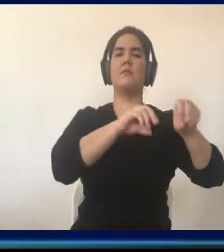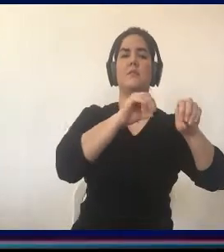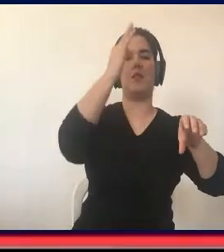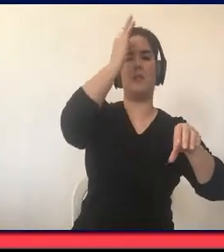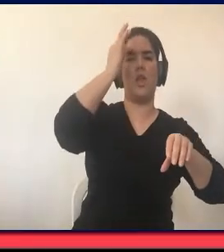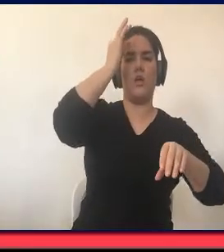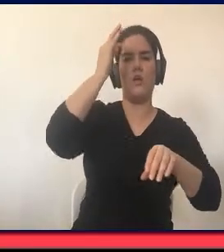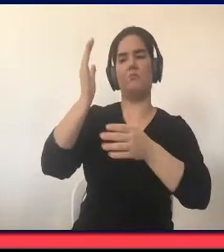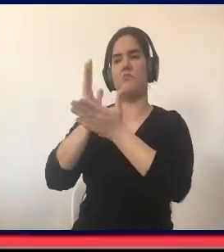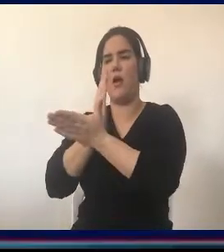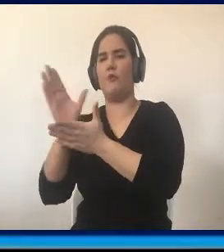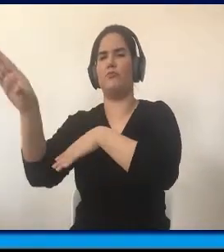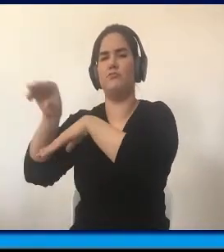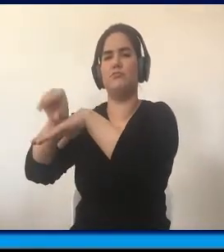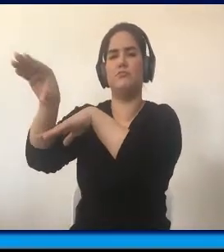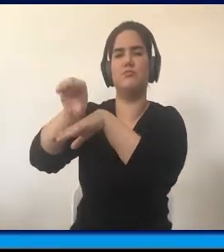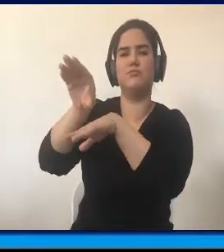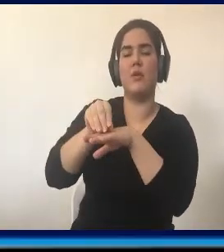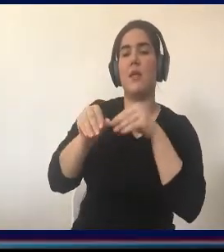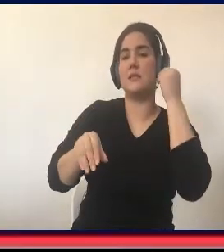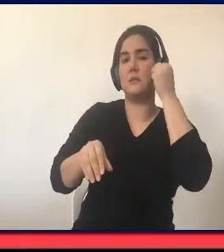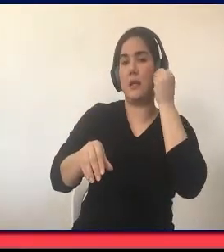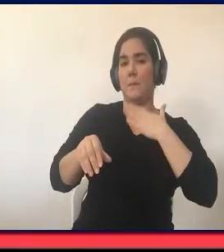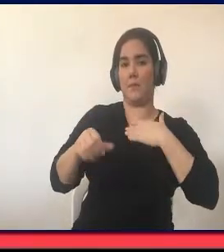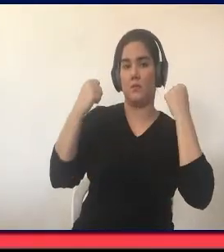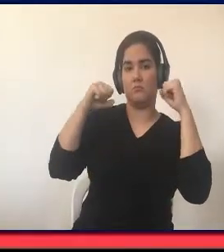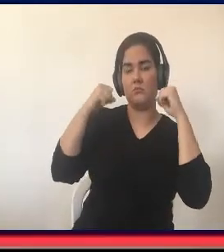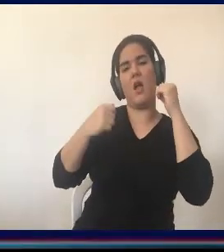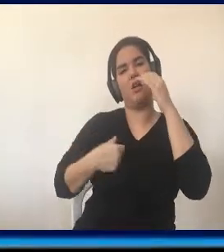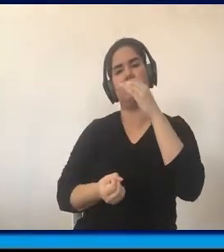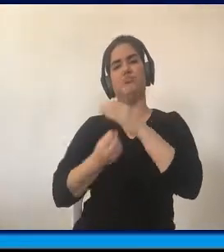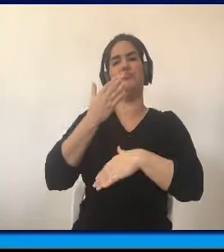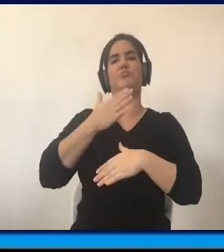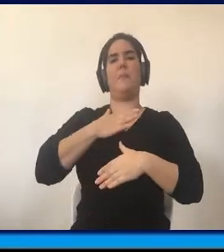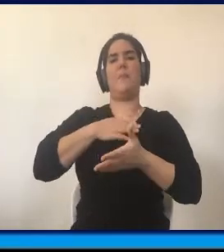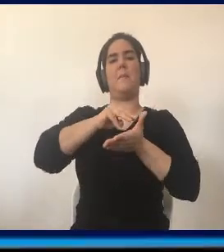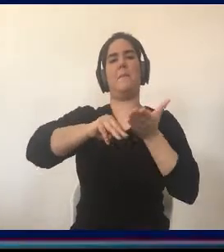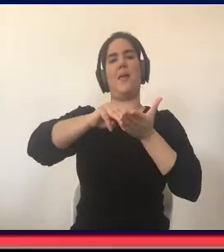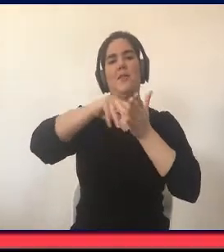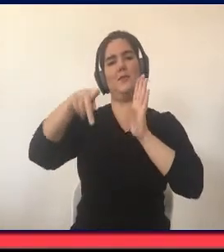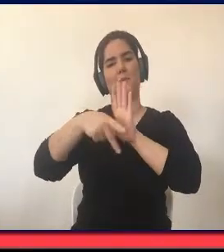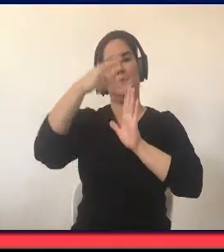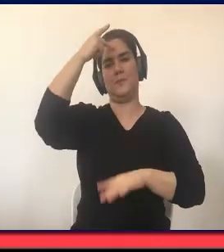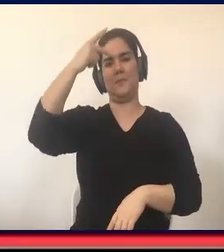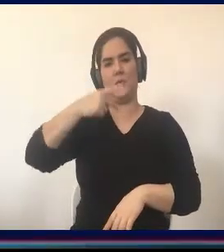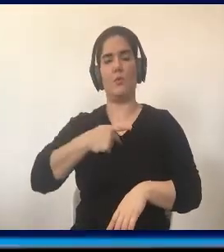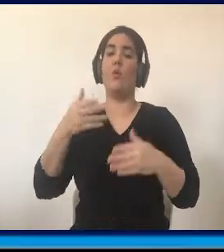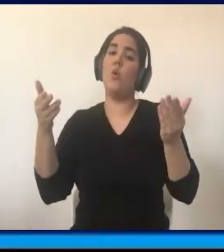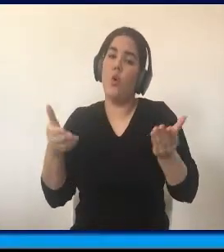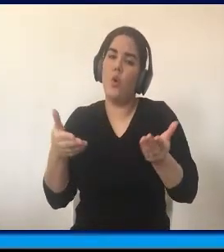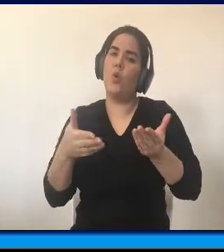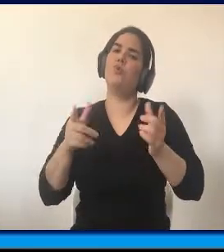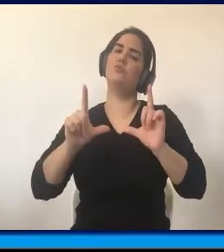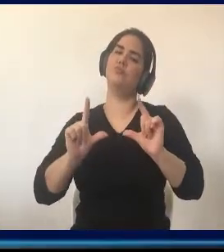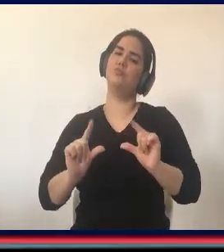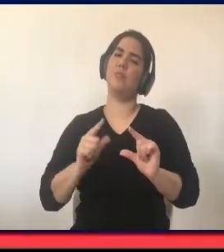a minha vivência como educação física e montei esse processo metodológico. Hoje, assim, hoje está mais tranquilo. Hoje eu não recebo mais